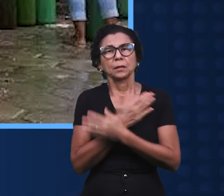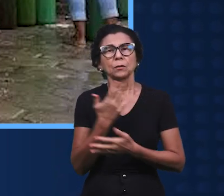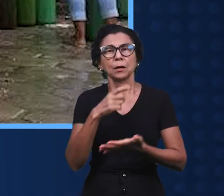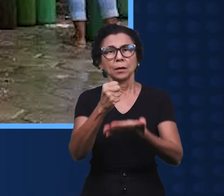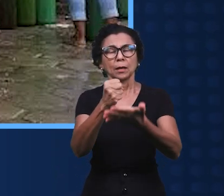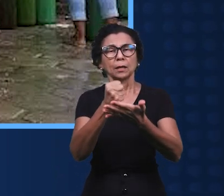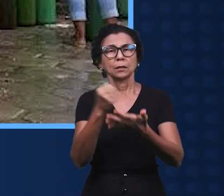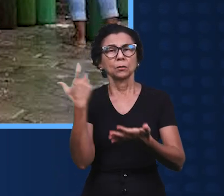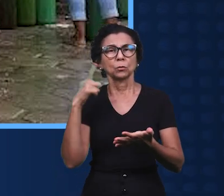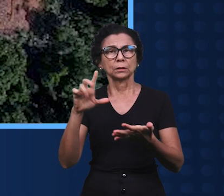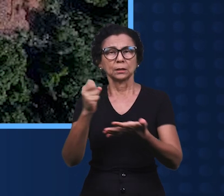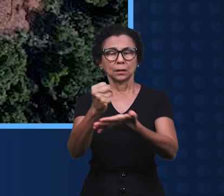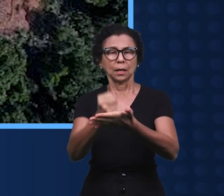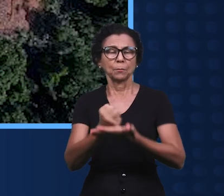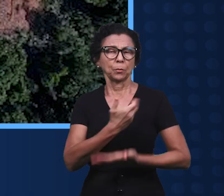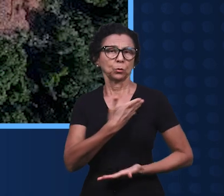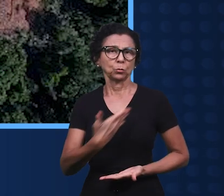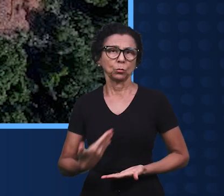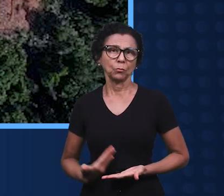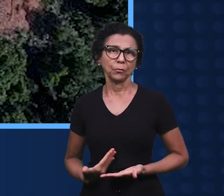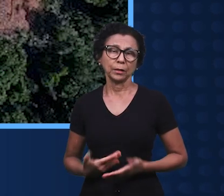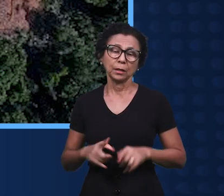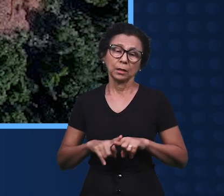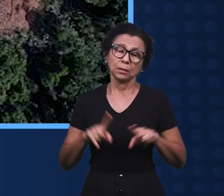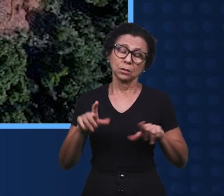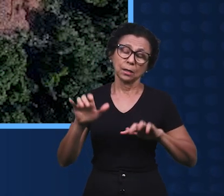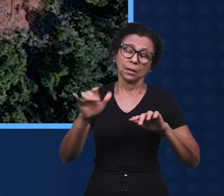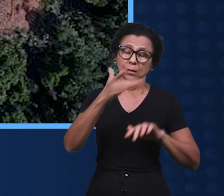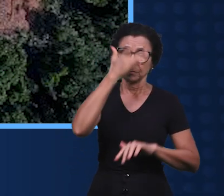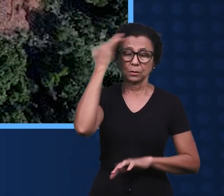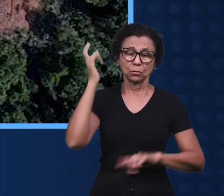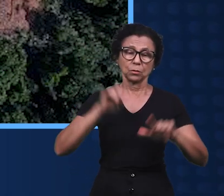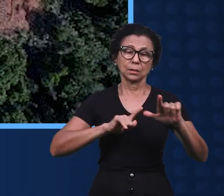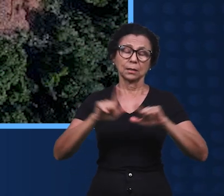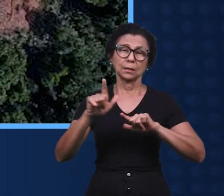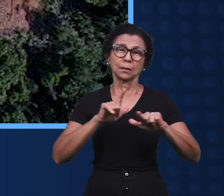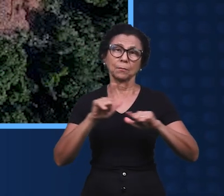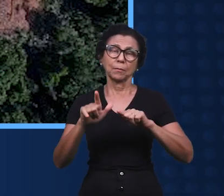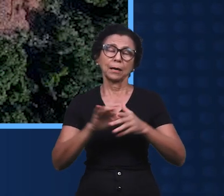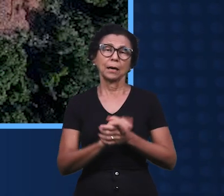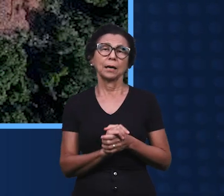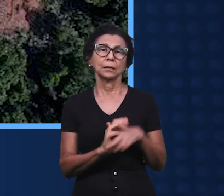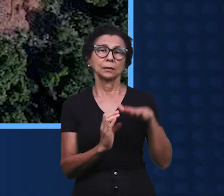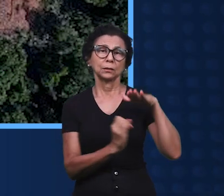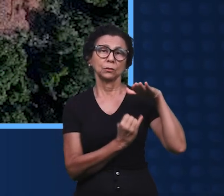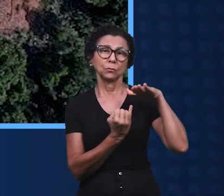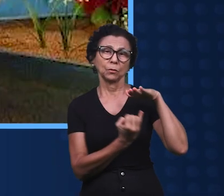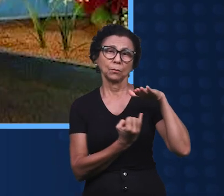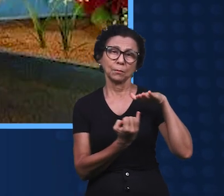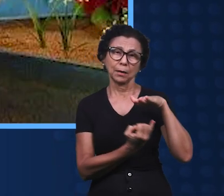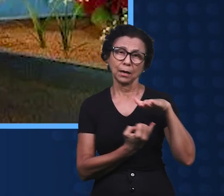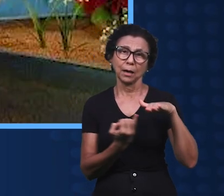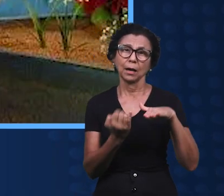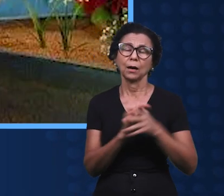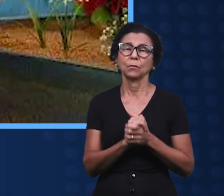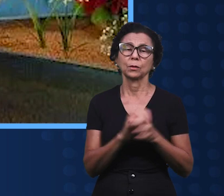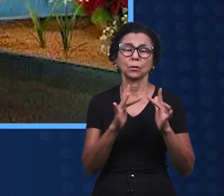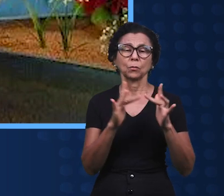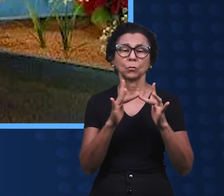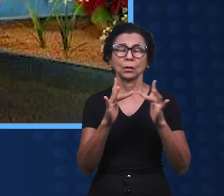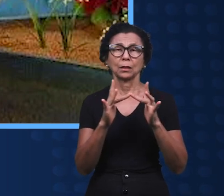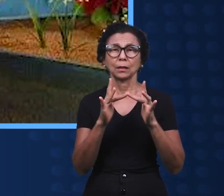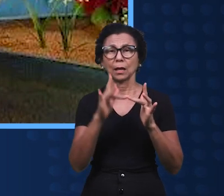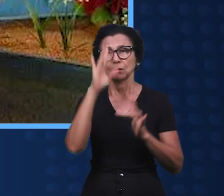como seguro-desemprego. Já os trabalhadores informais, principalmente aqueles cujo trabalho envolvia contato direto com o